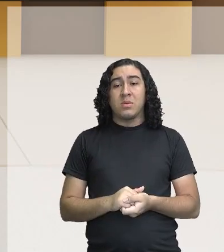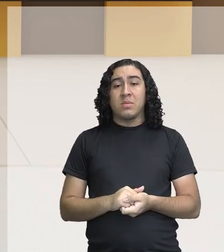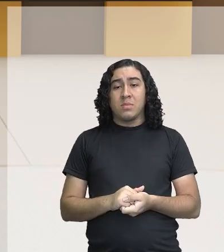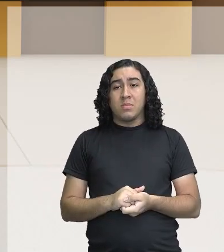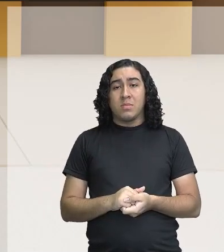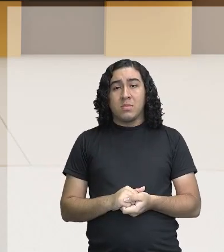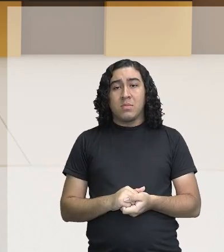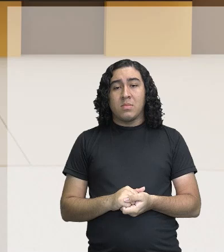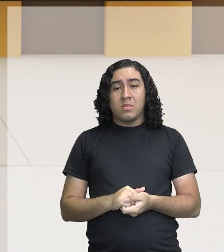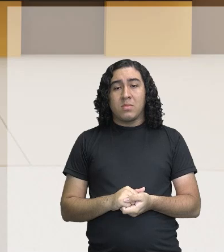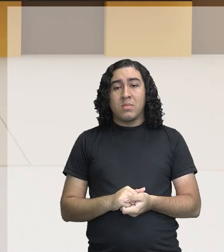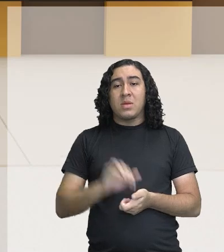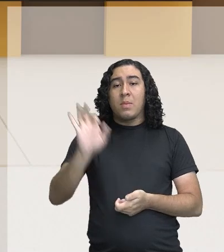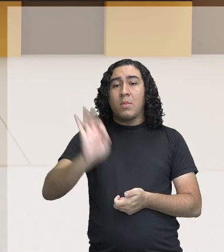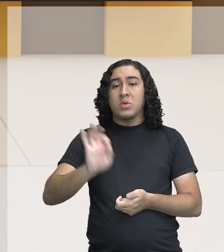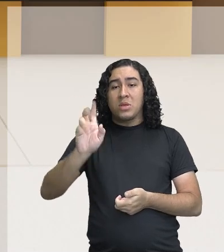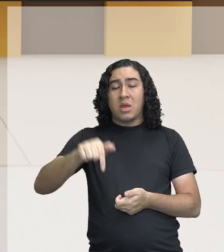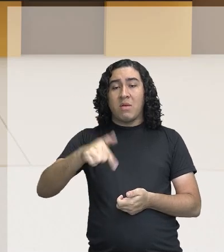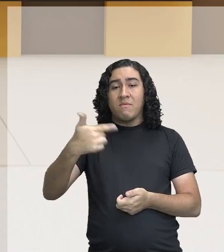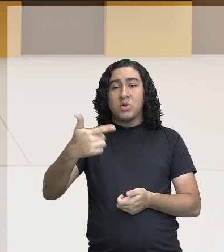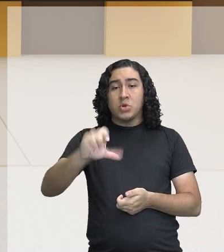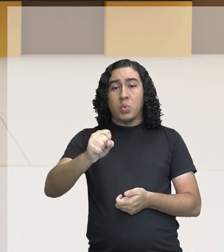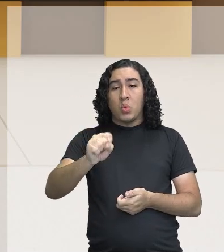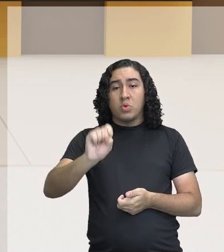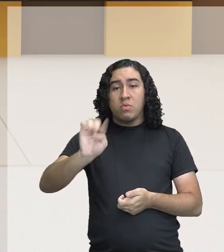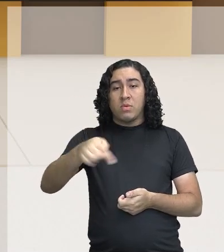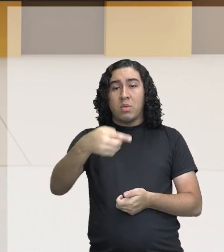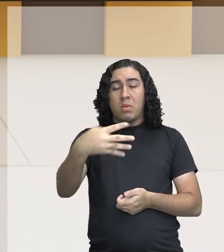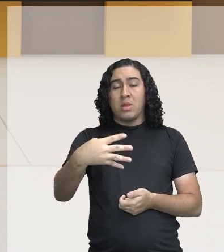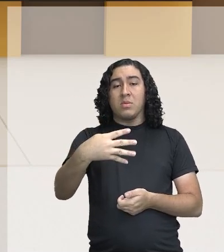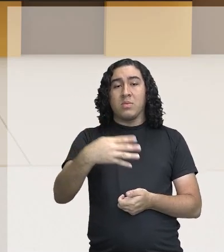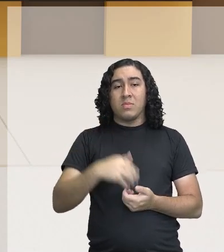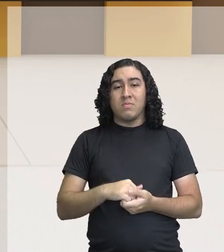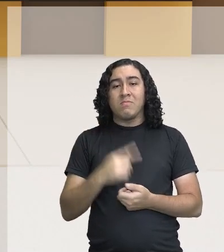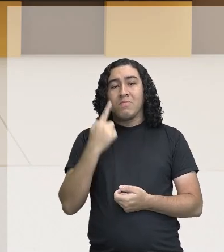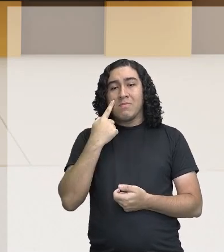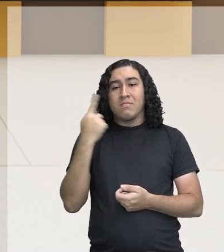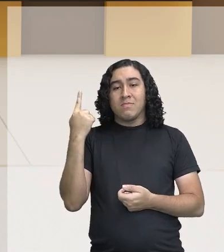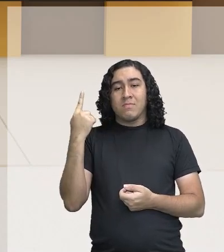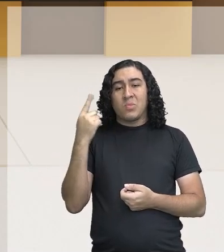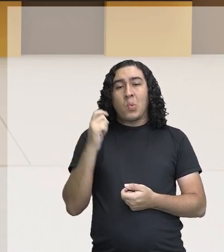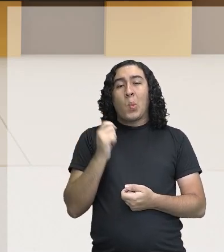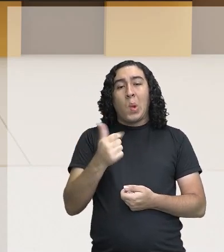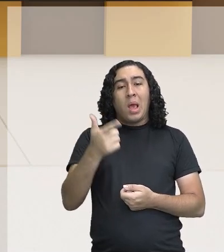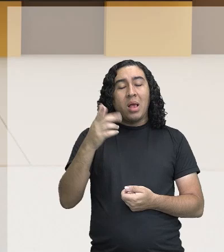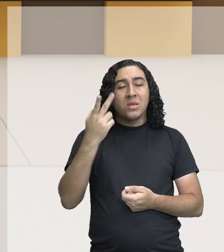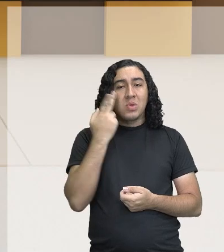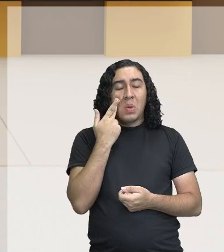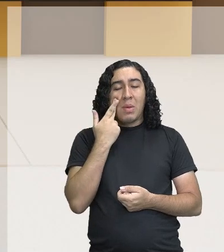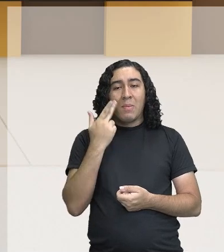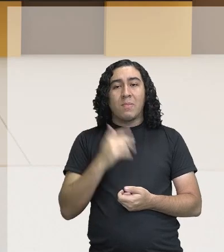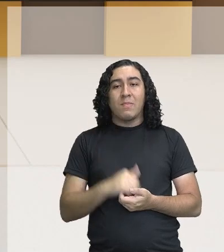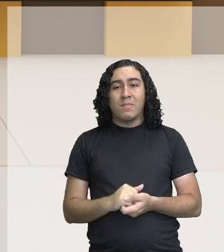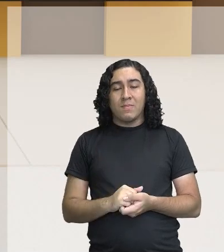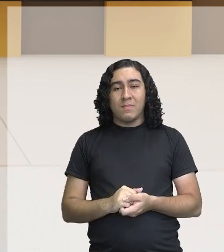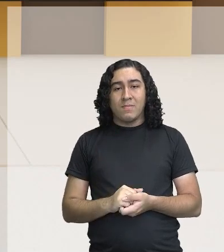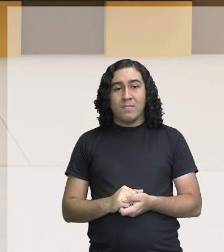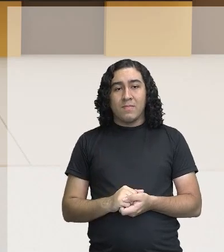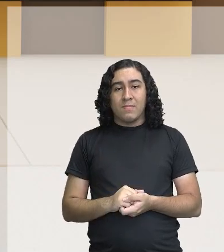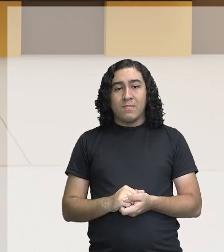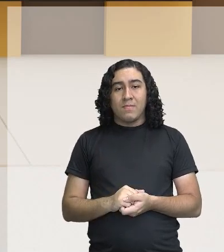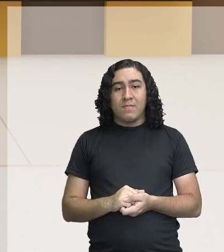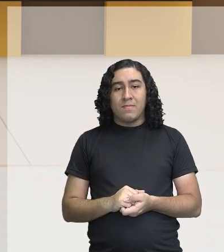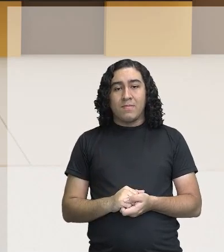que está ali em porcentagem, é o de 28,4, que é o quase normal, que é quando ali o nosso índice está